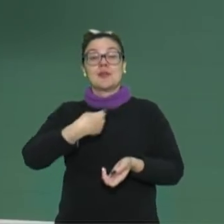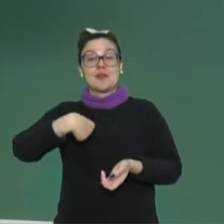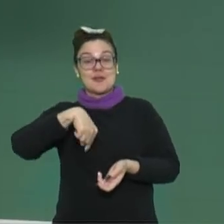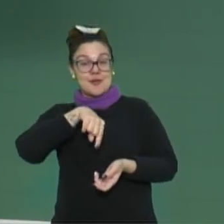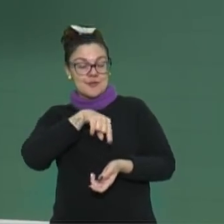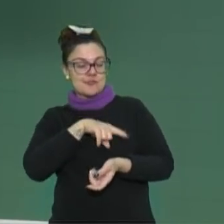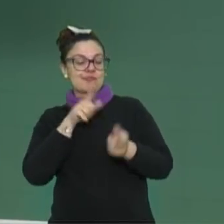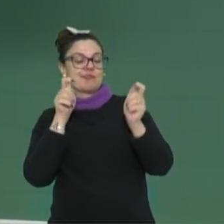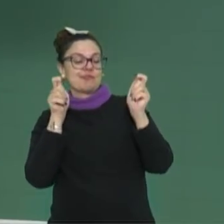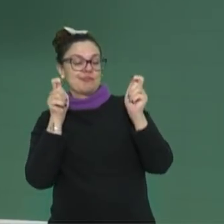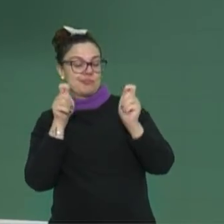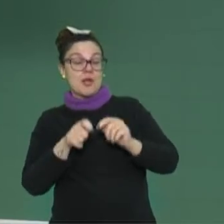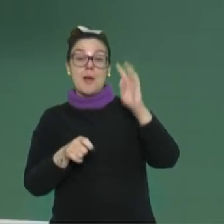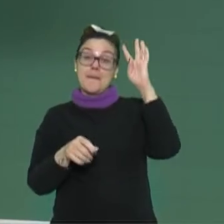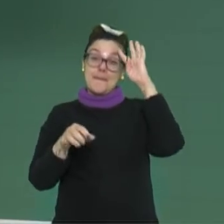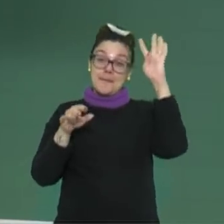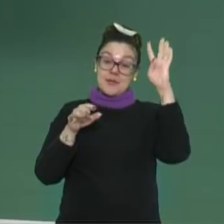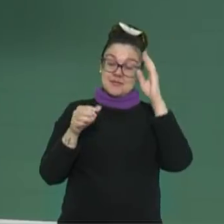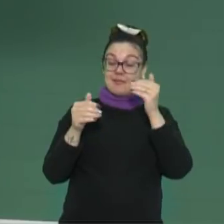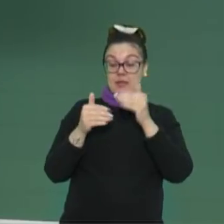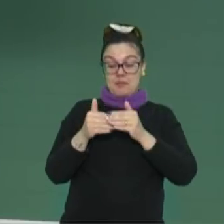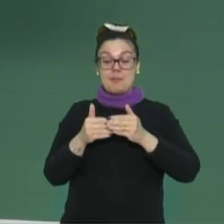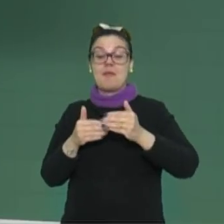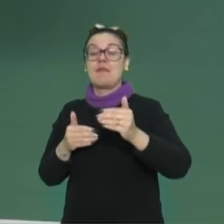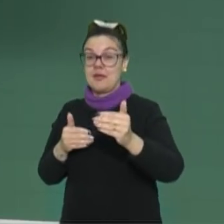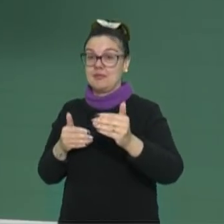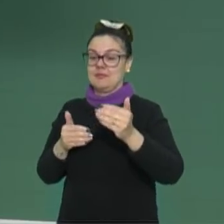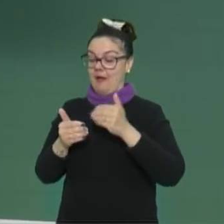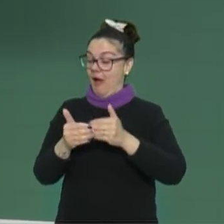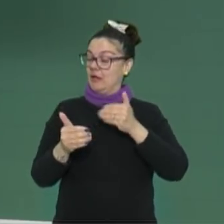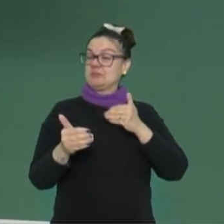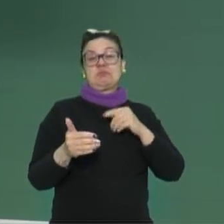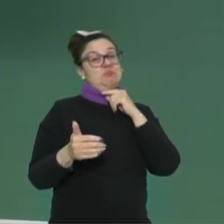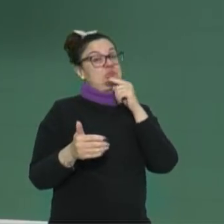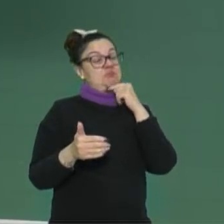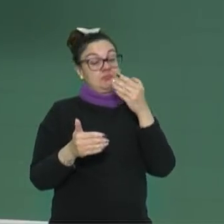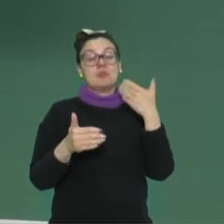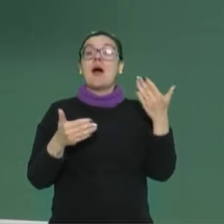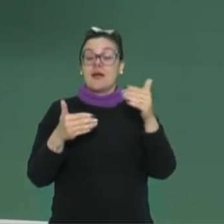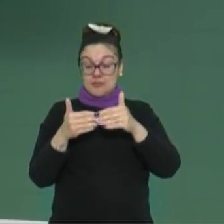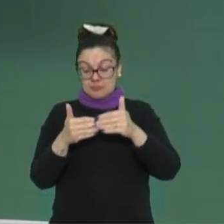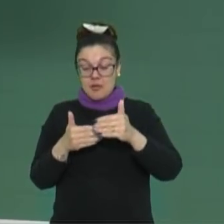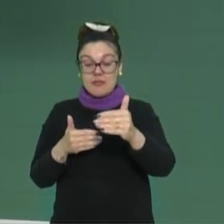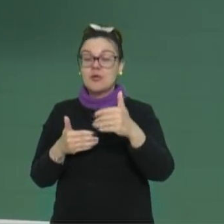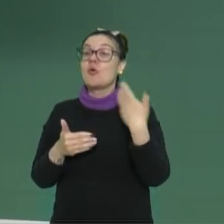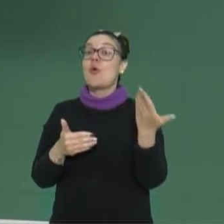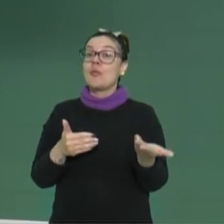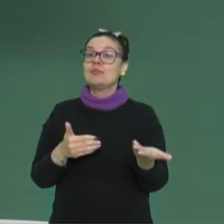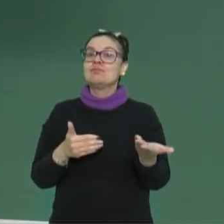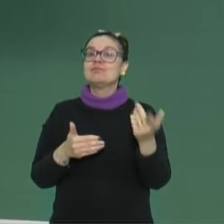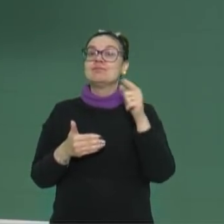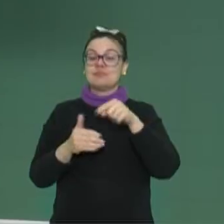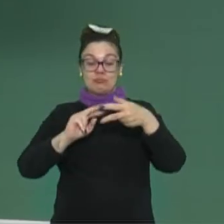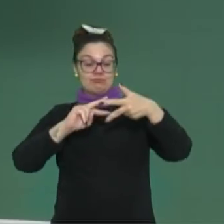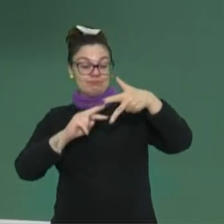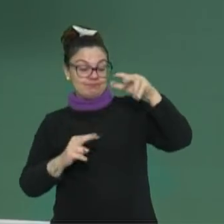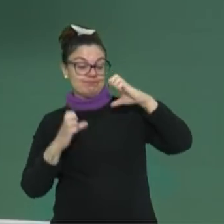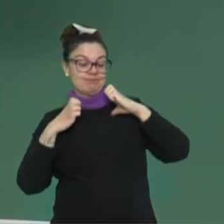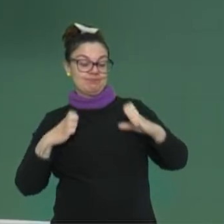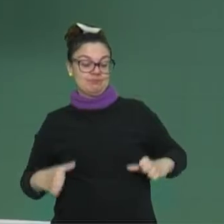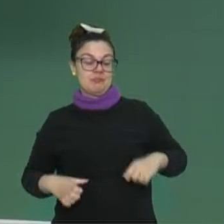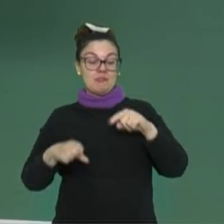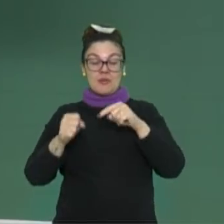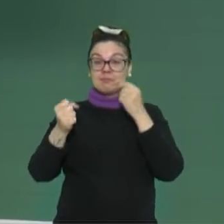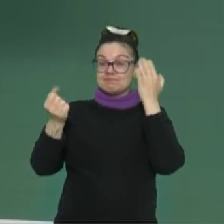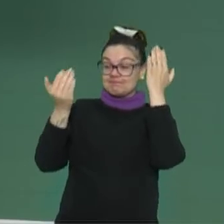uma possibilidade de pensar daqui para frente. Então, como será a nossa vida daqui para frente? E justamente a bioética nos ajuda a refletir